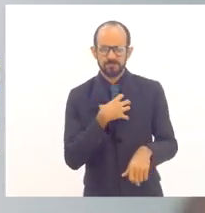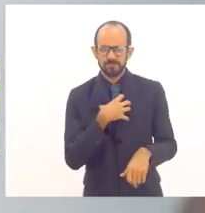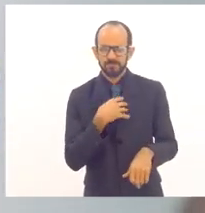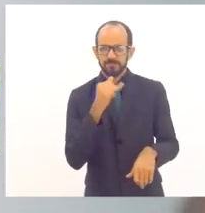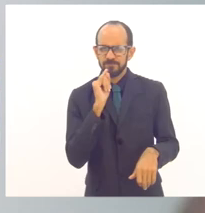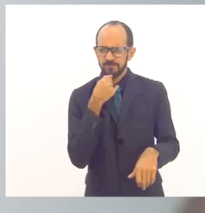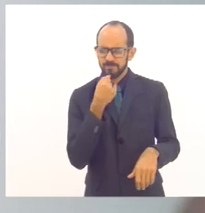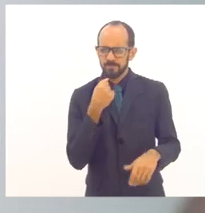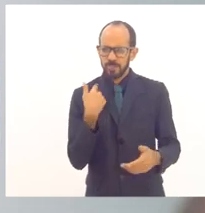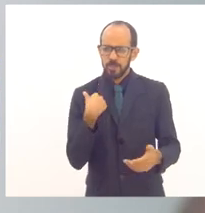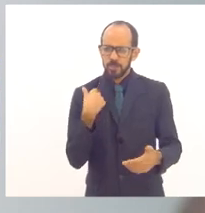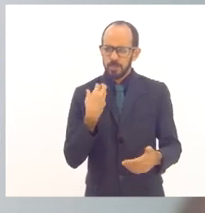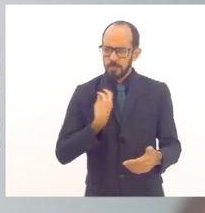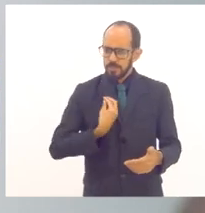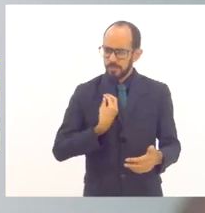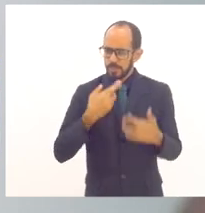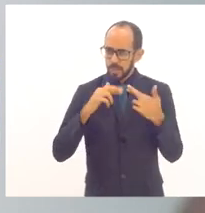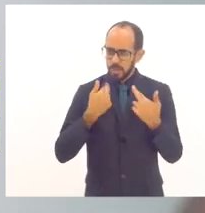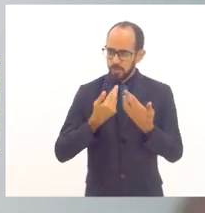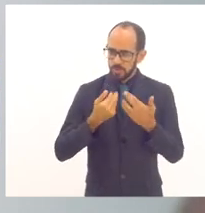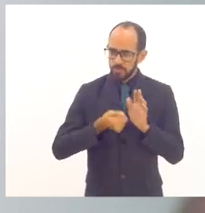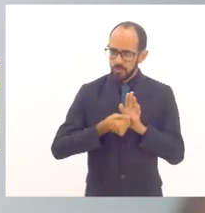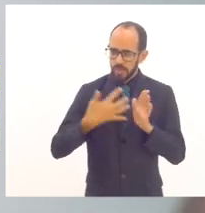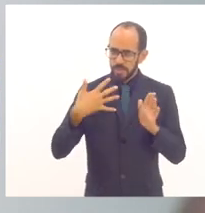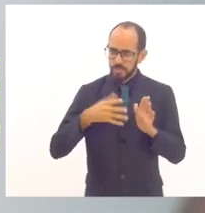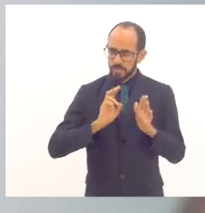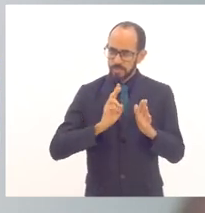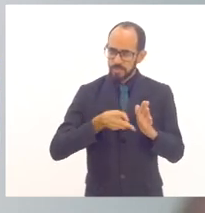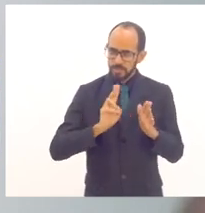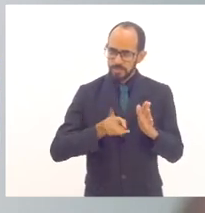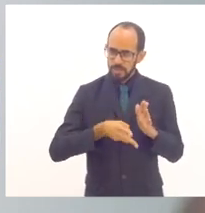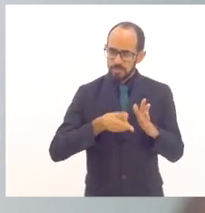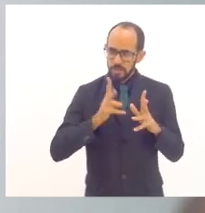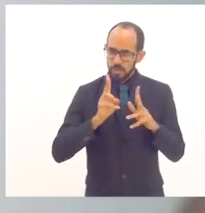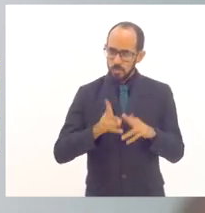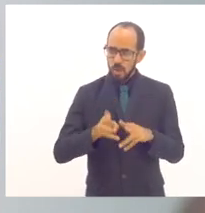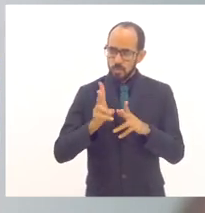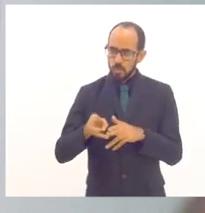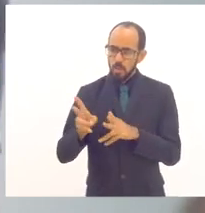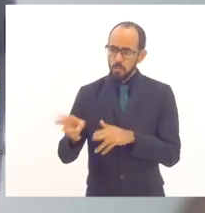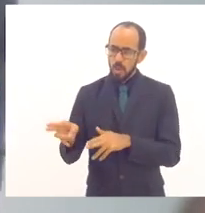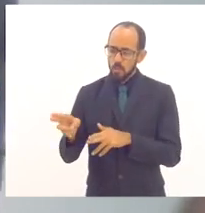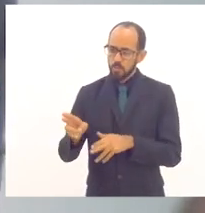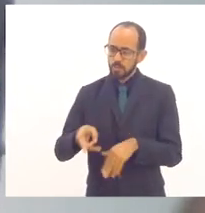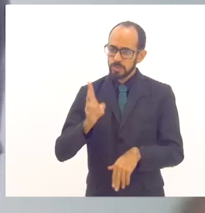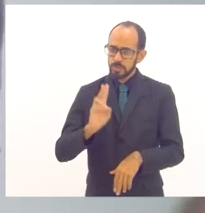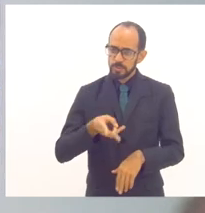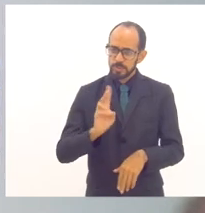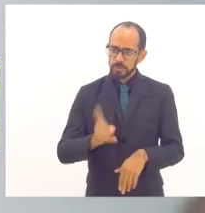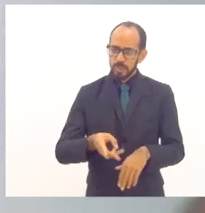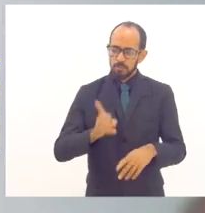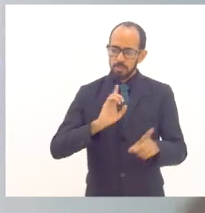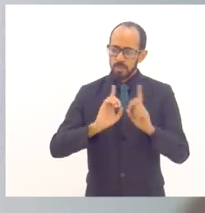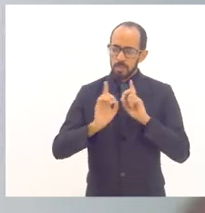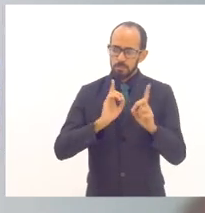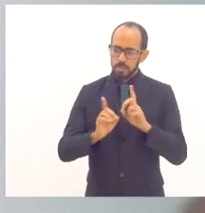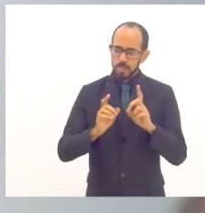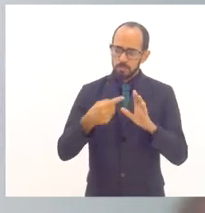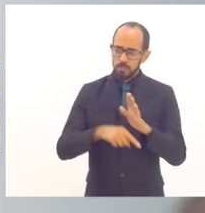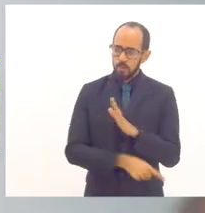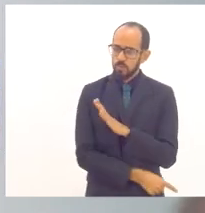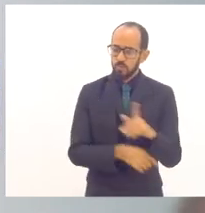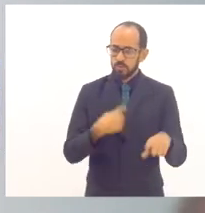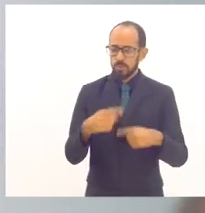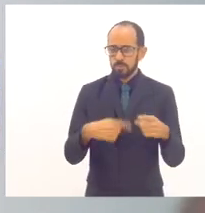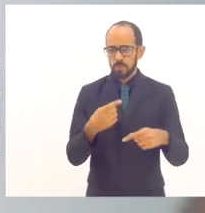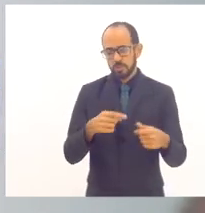outras reuniões, etc., né? Que é sempre a mesma coisa. A galera sempre discute, debate pesado, e aí depois a gente tem que